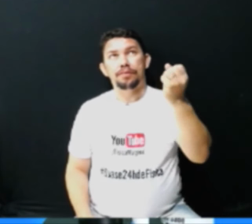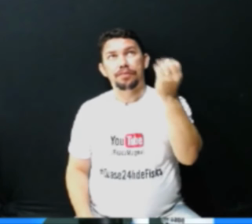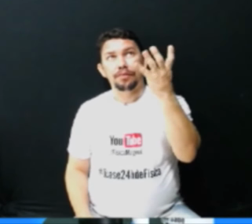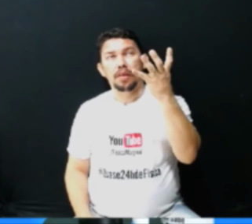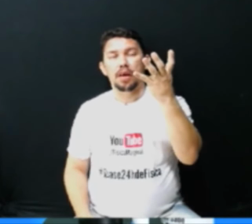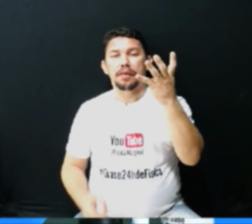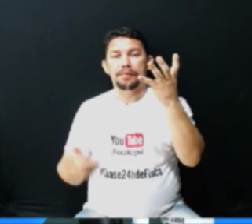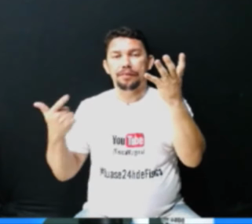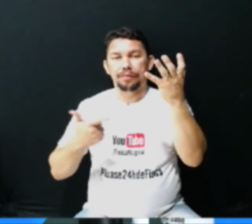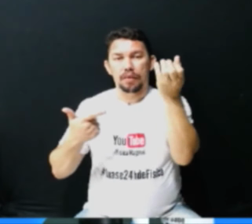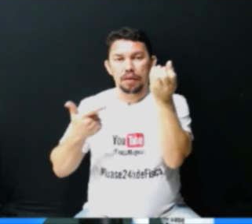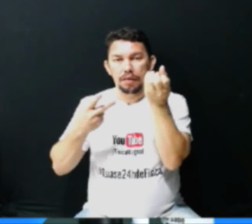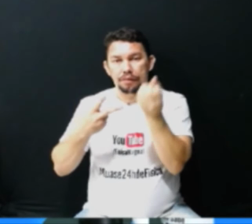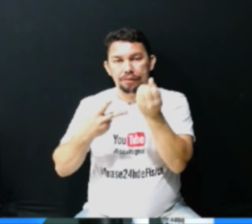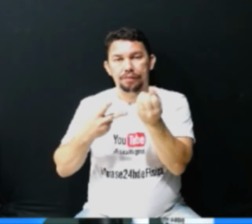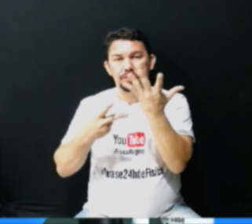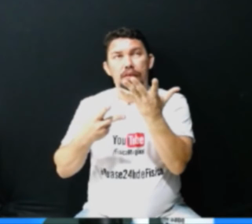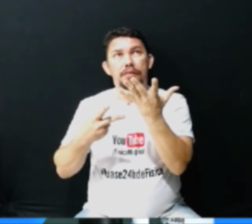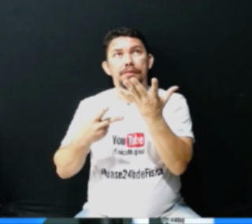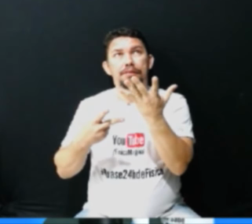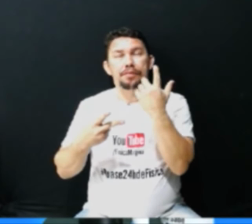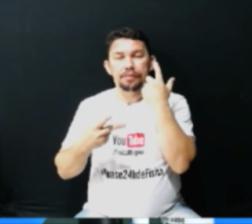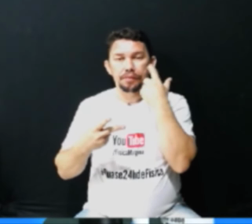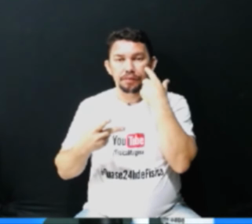Nem estou fazendo o usual, tá? No circuito real você precisa abrir a